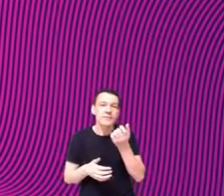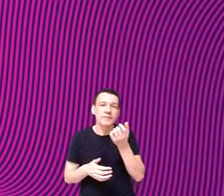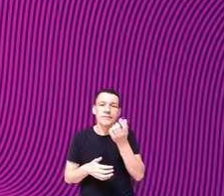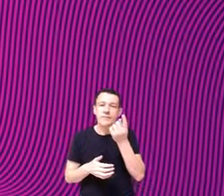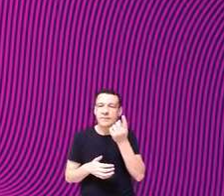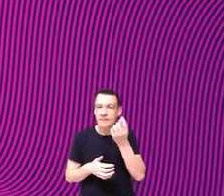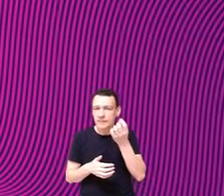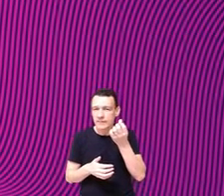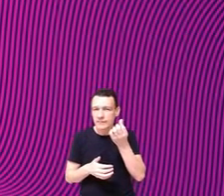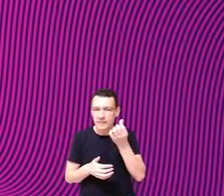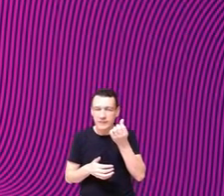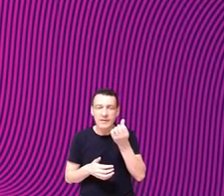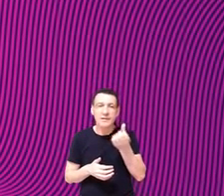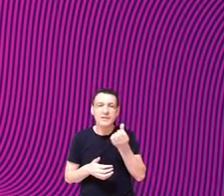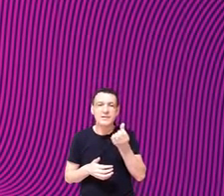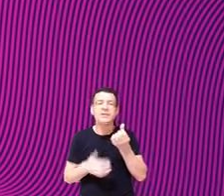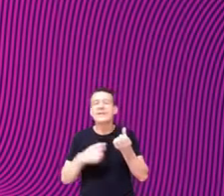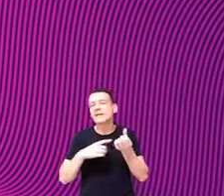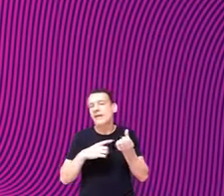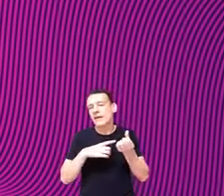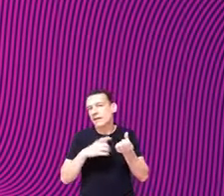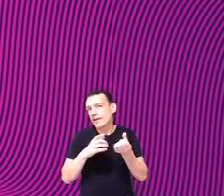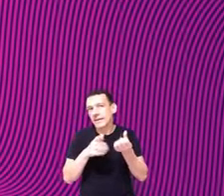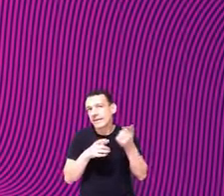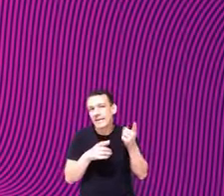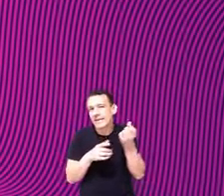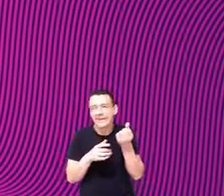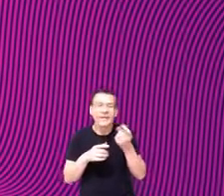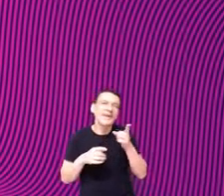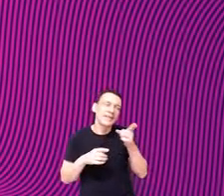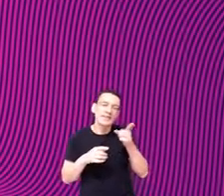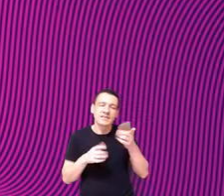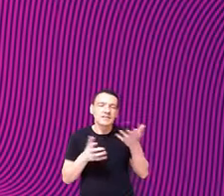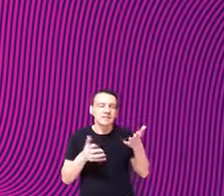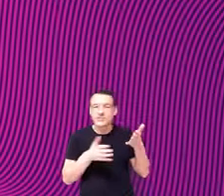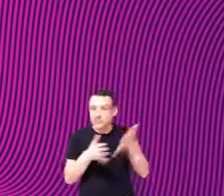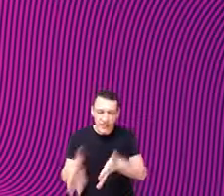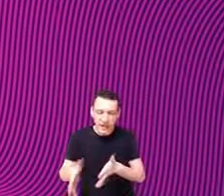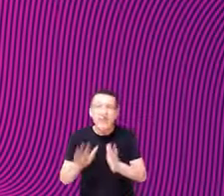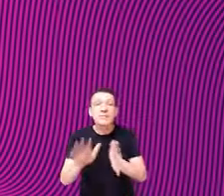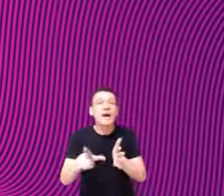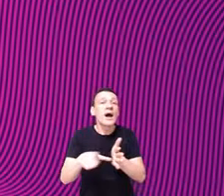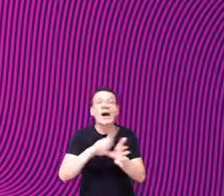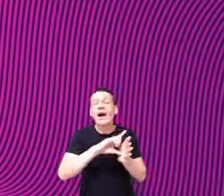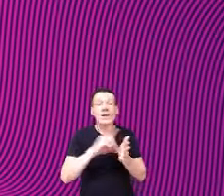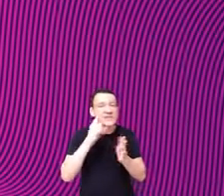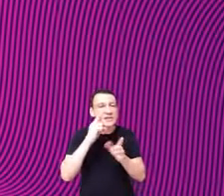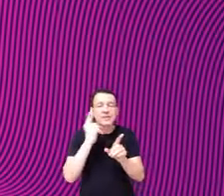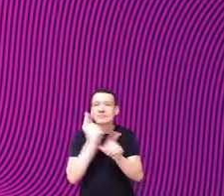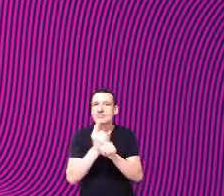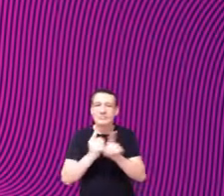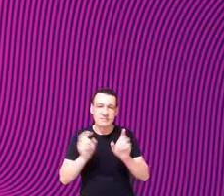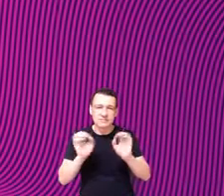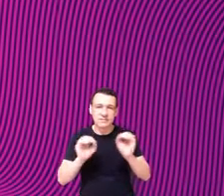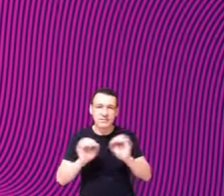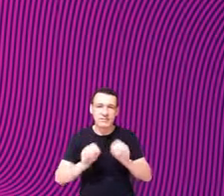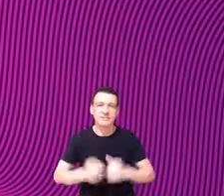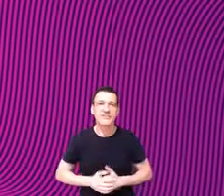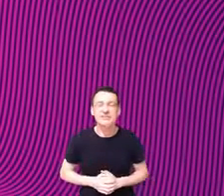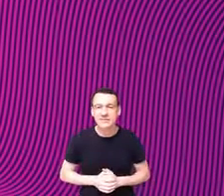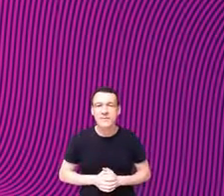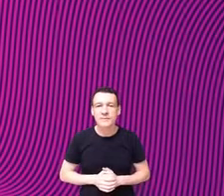ter tido chance de dar um stop nesse processo. Então, isso é